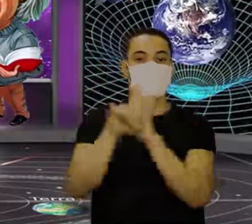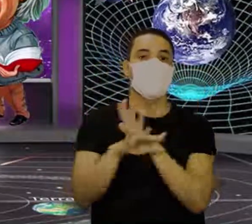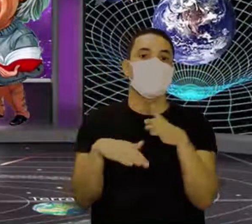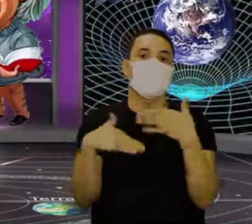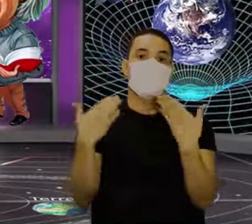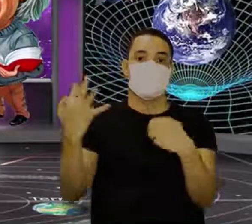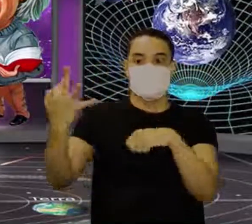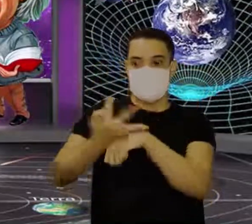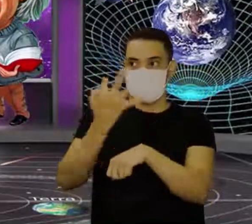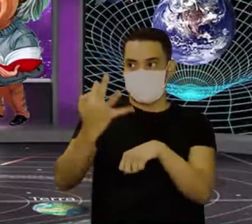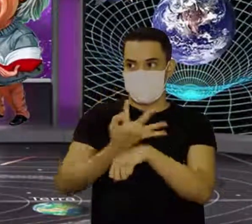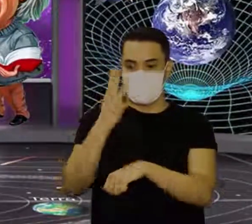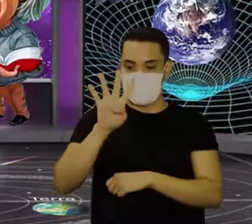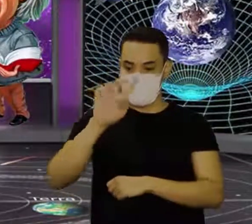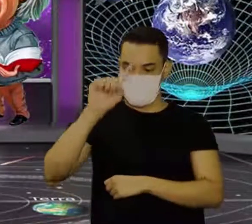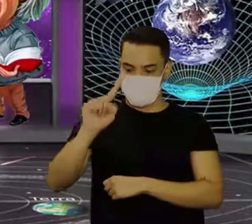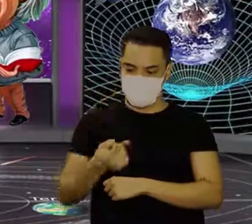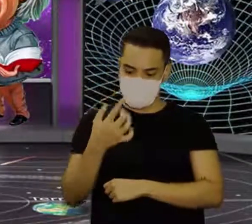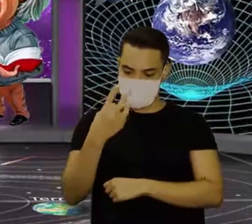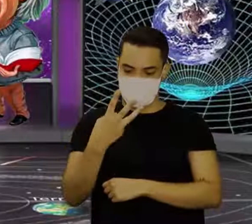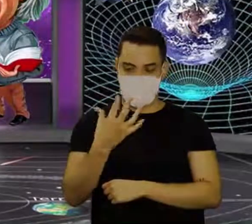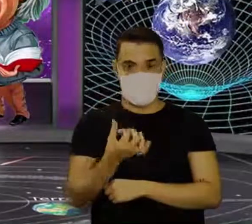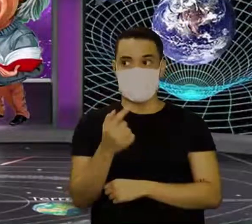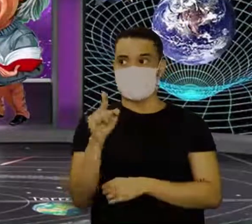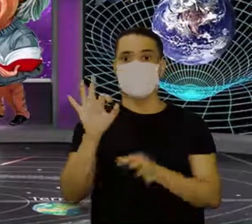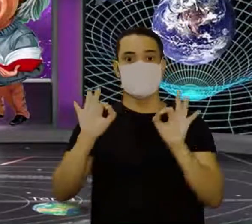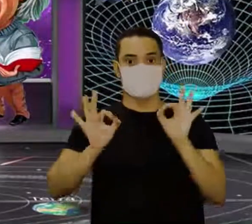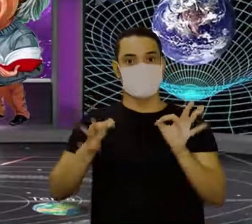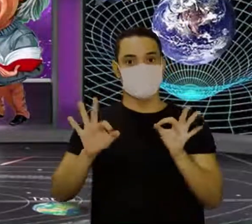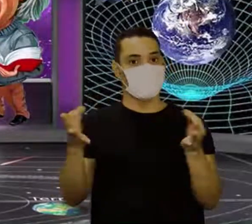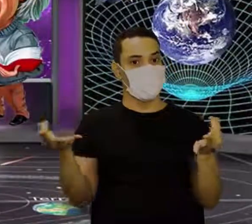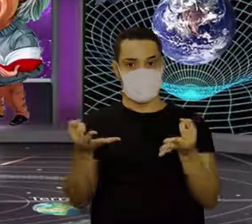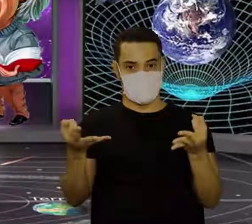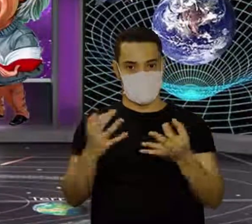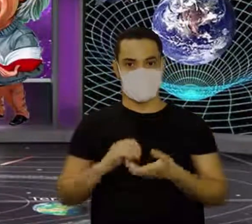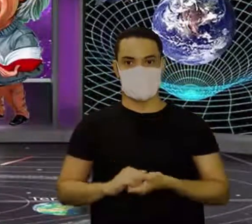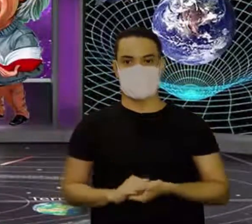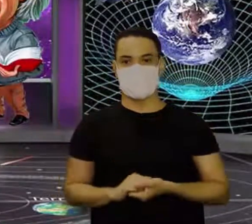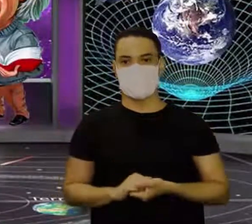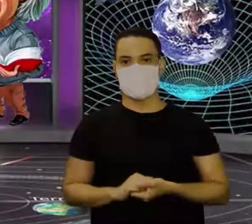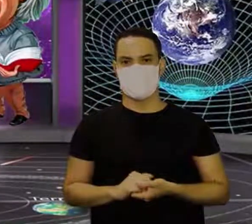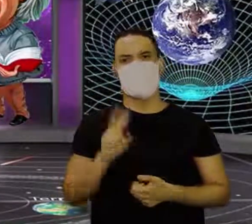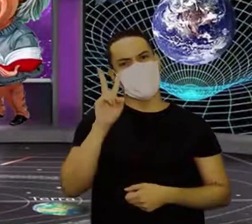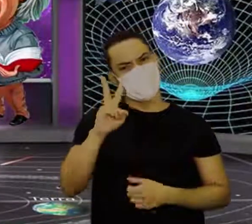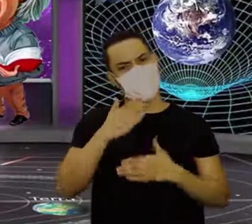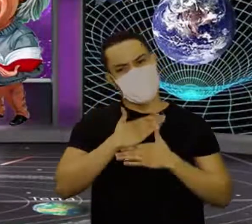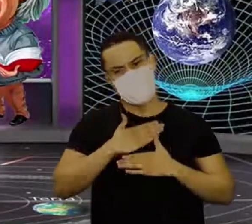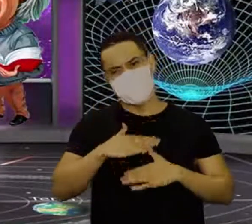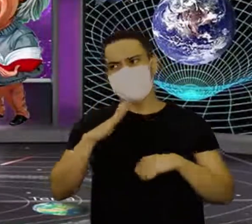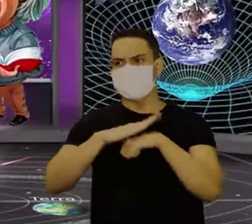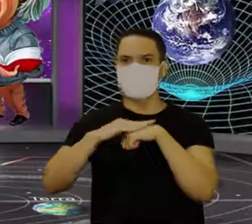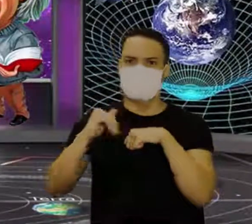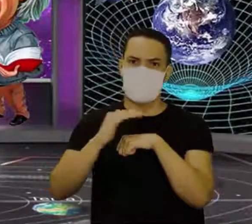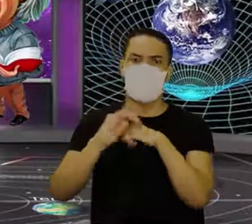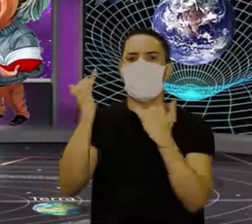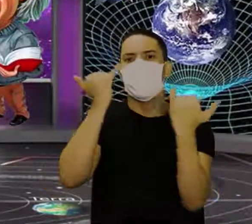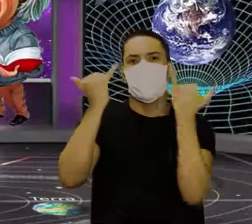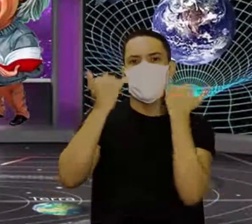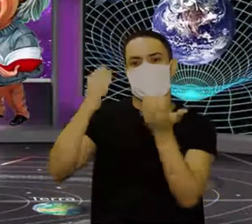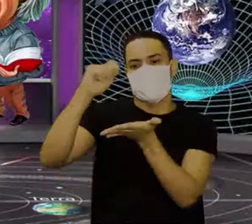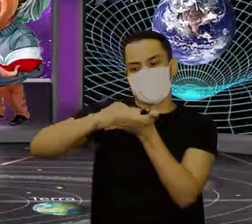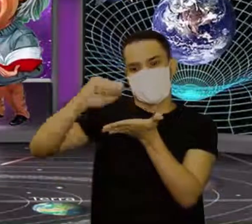a resistência era 4,36. E perfeito. Olha com carinho, anota os